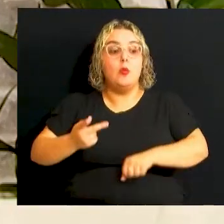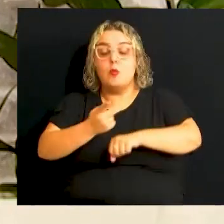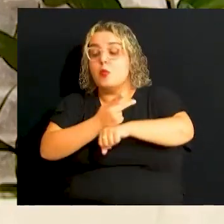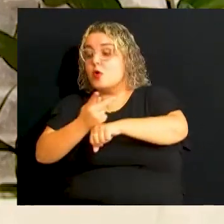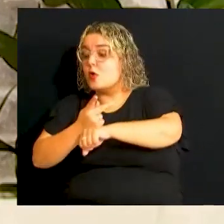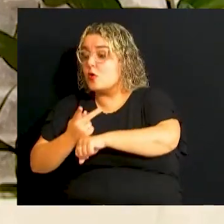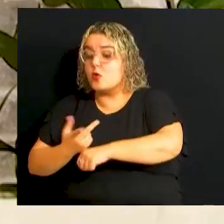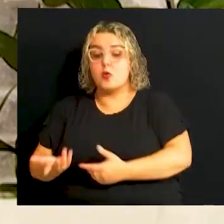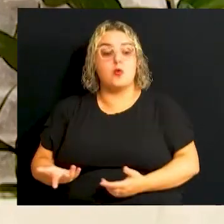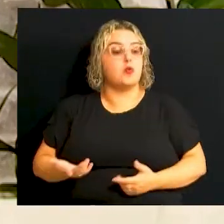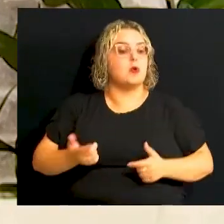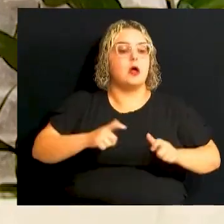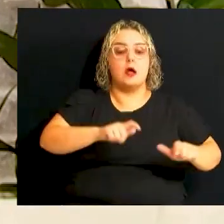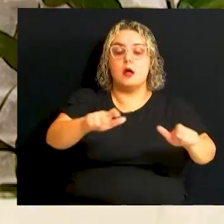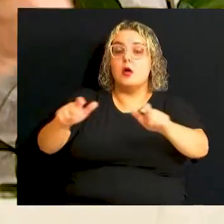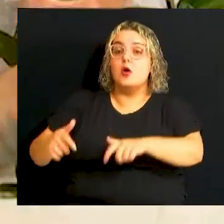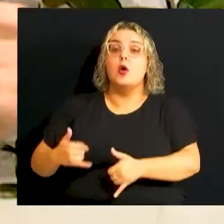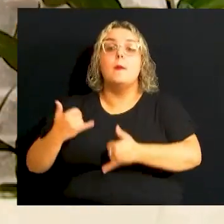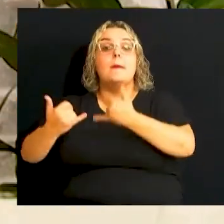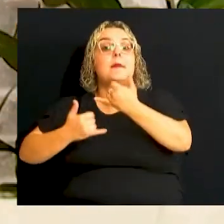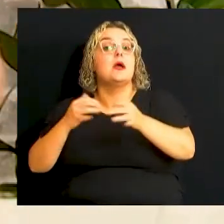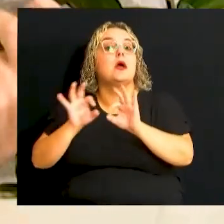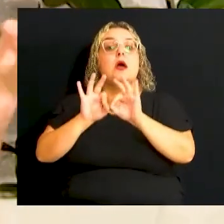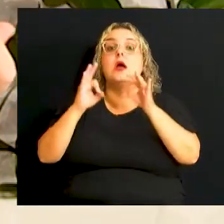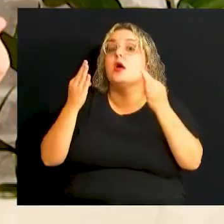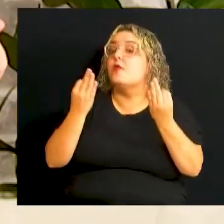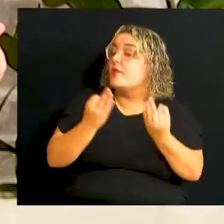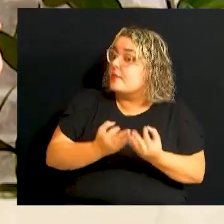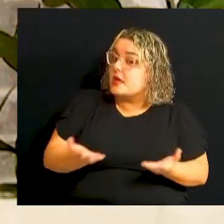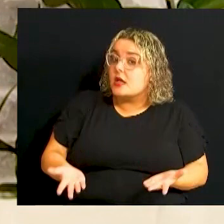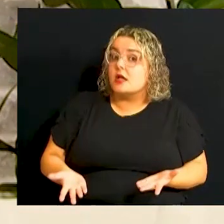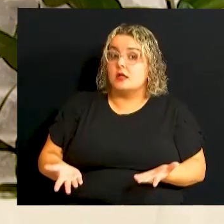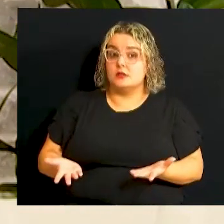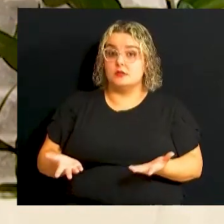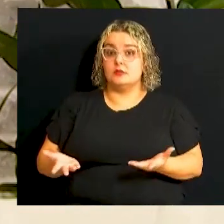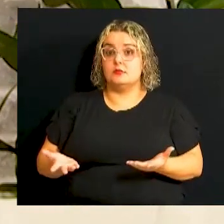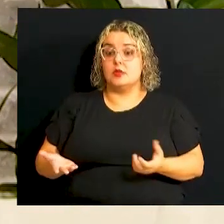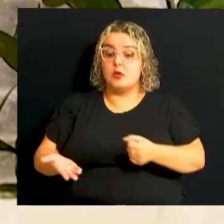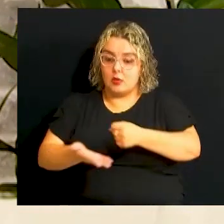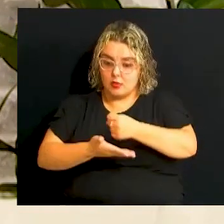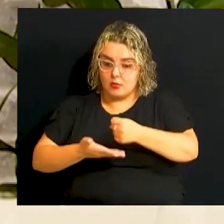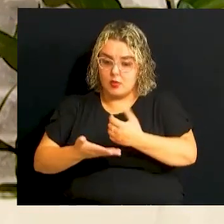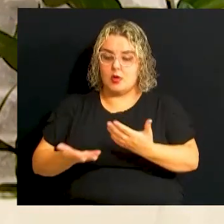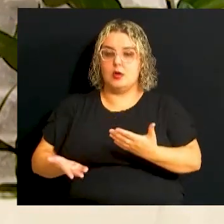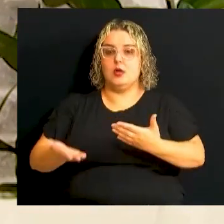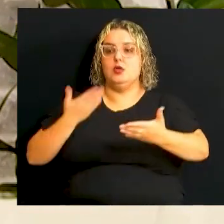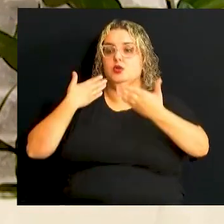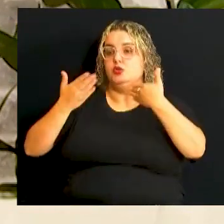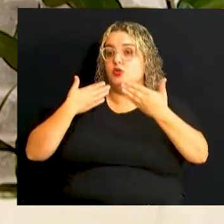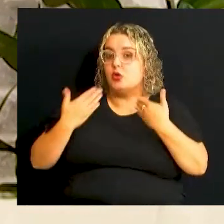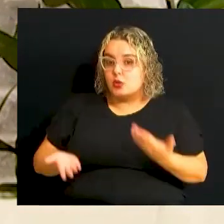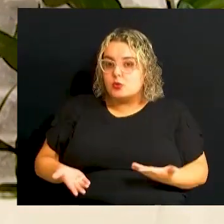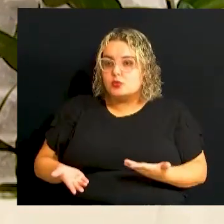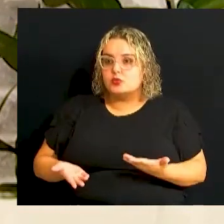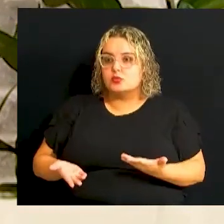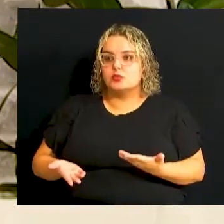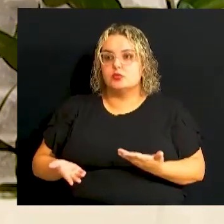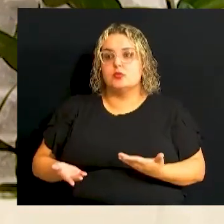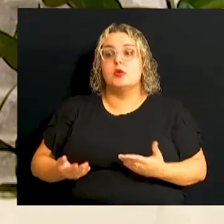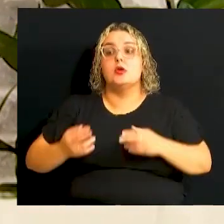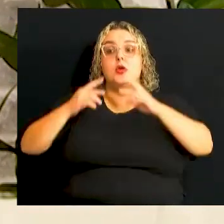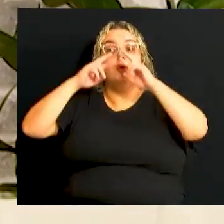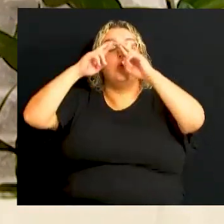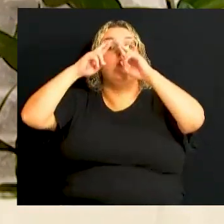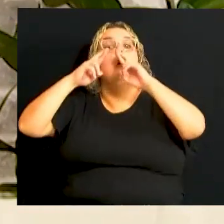outros ambientes, brincadeiras em família, mas eu coloco como alicerce esse diálogo